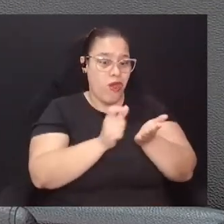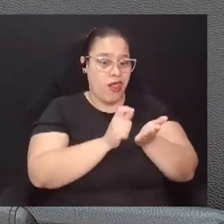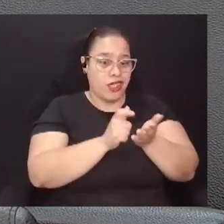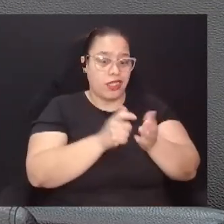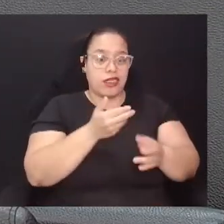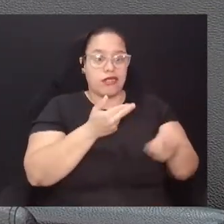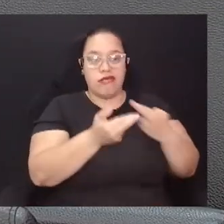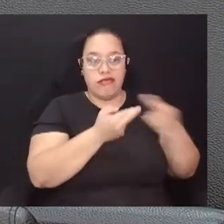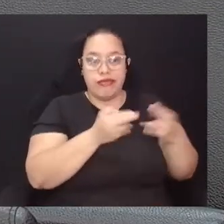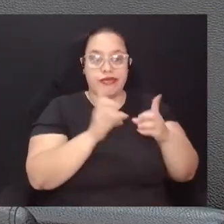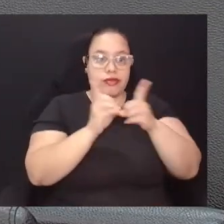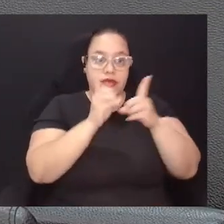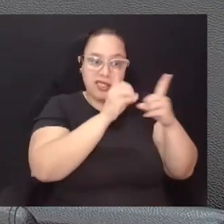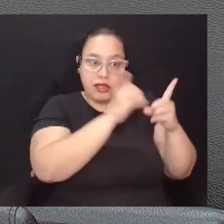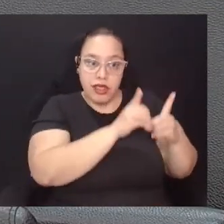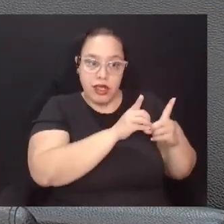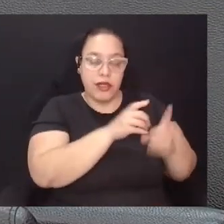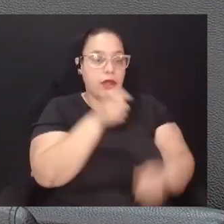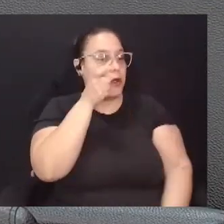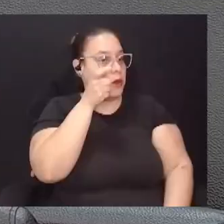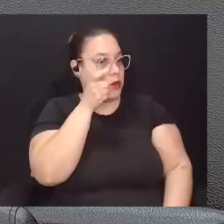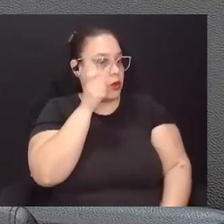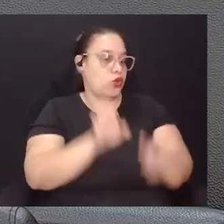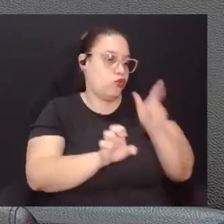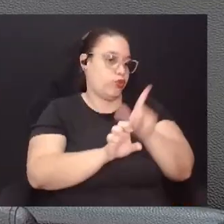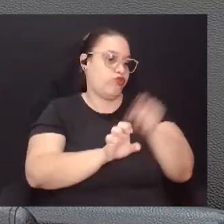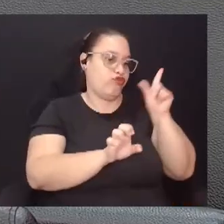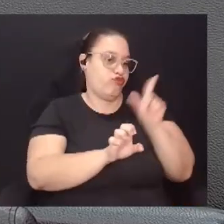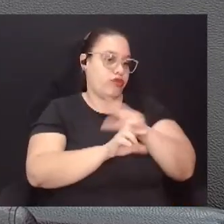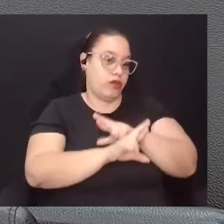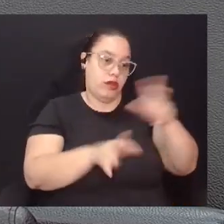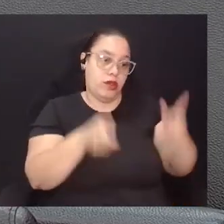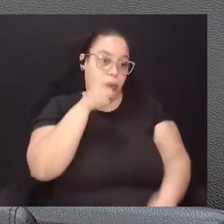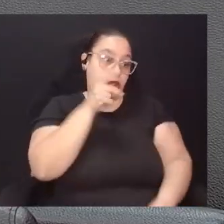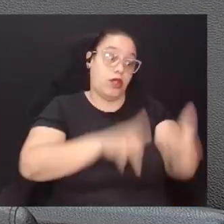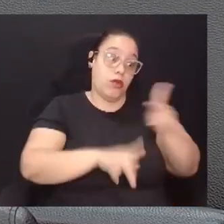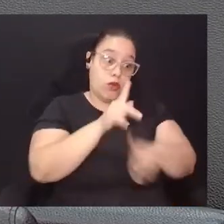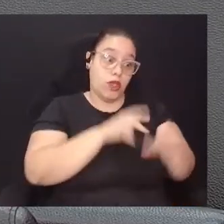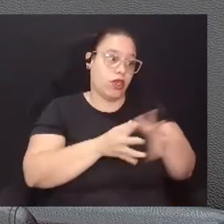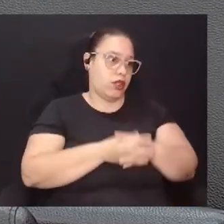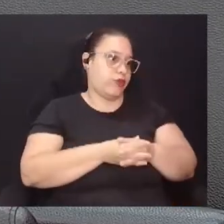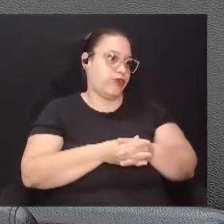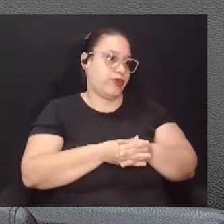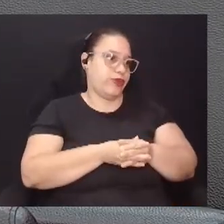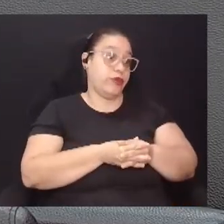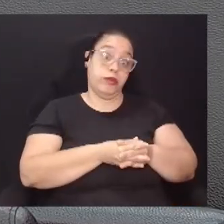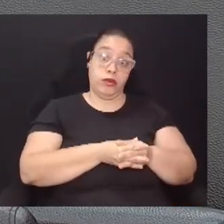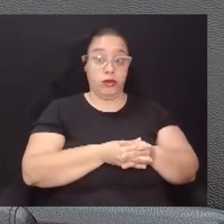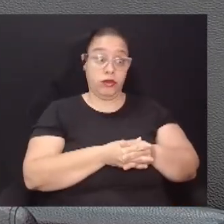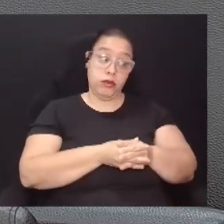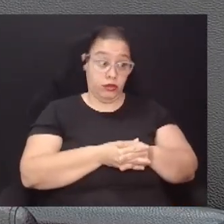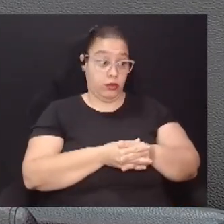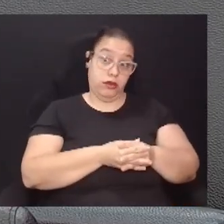muito relacionado para atender, né, também que é o interesse dos empresários, diferente do que é o interesse da população. A gente